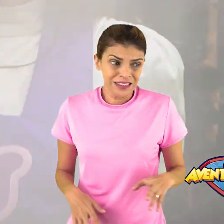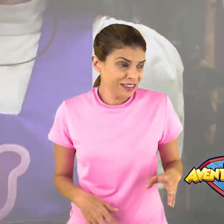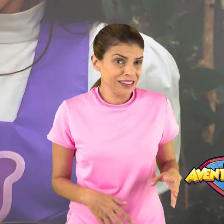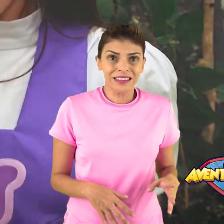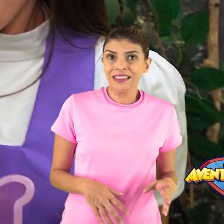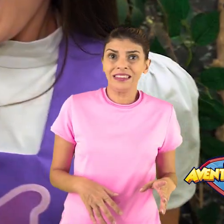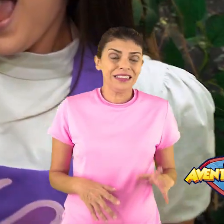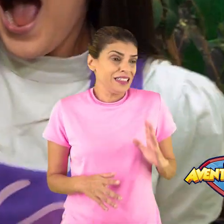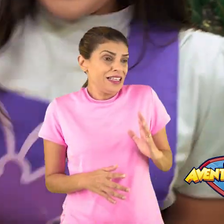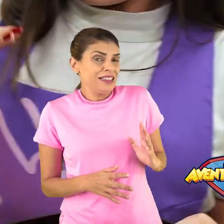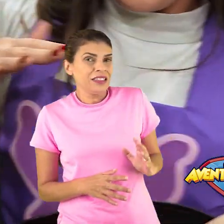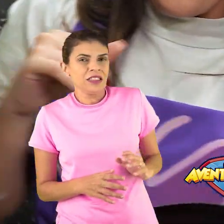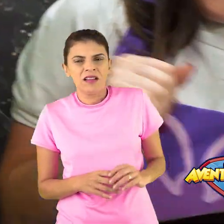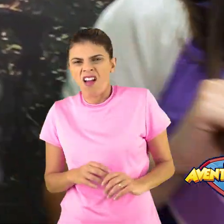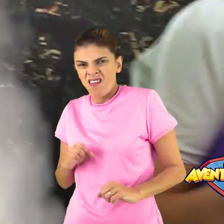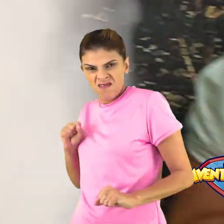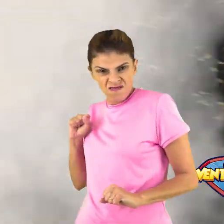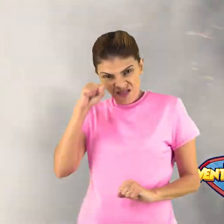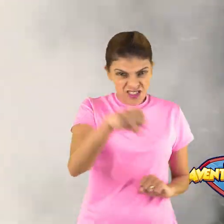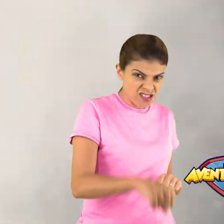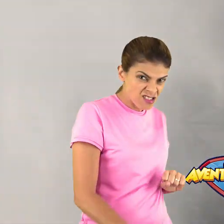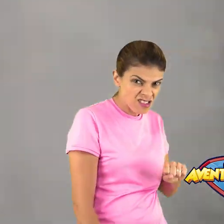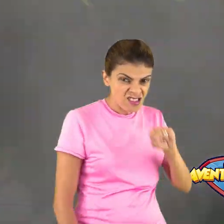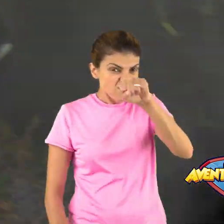Toma essa! Vai! Toma!